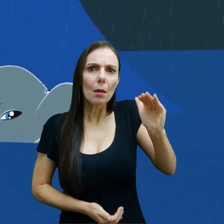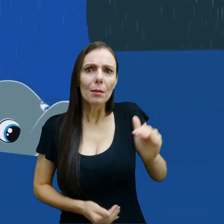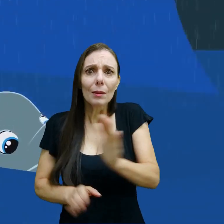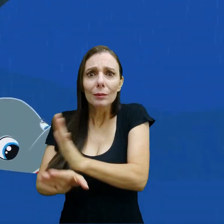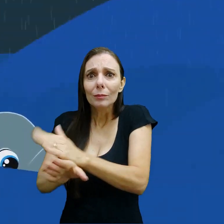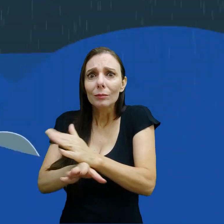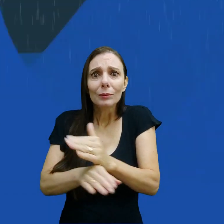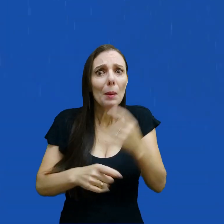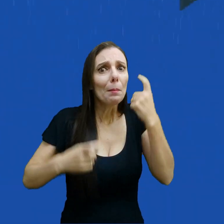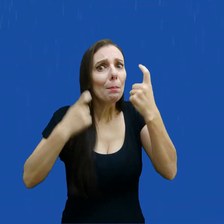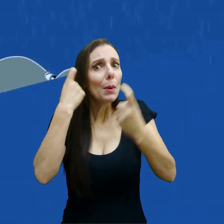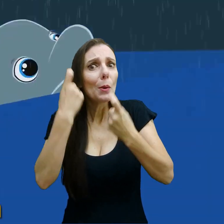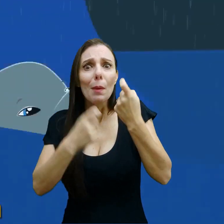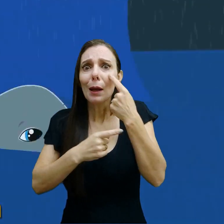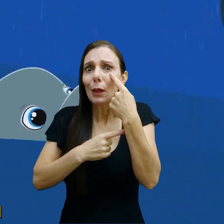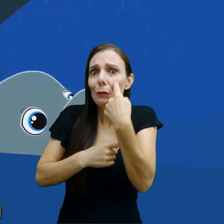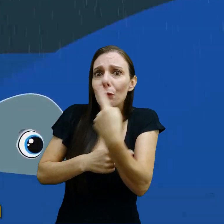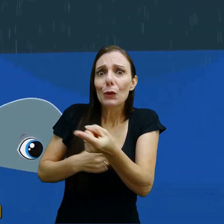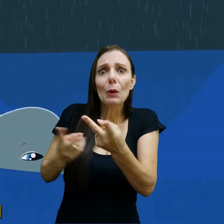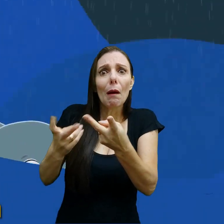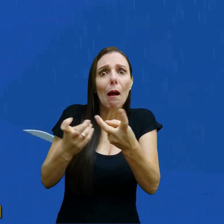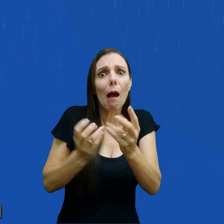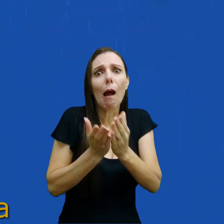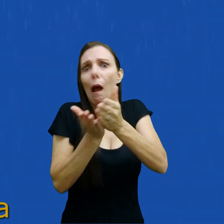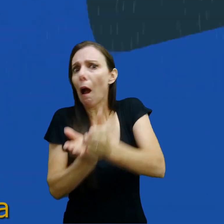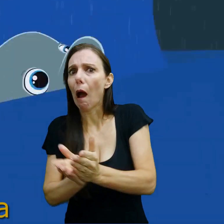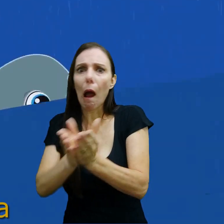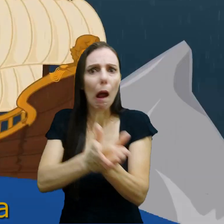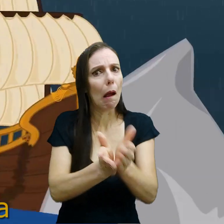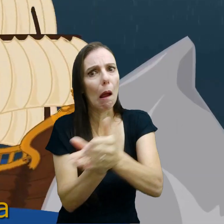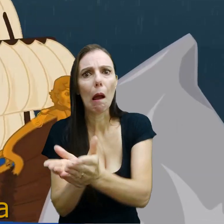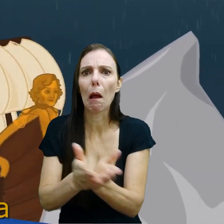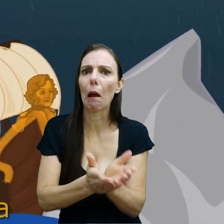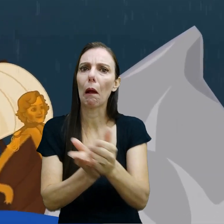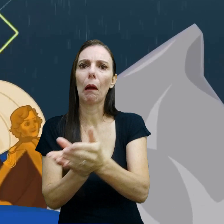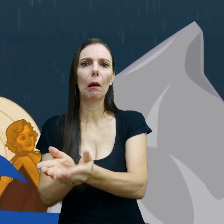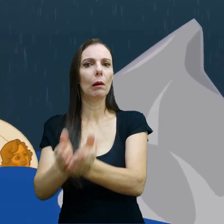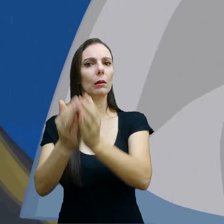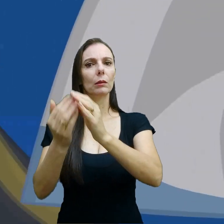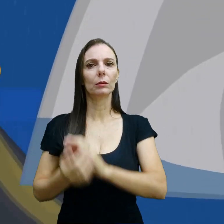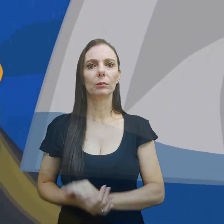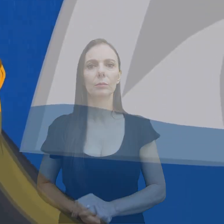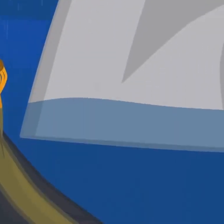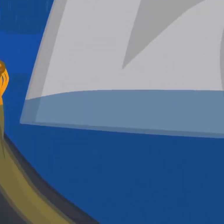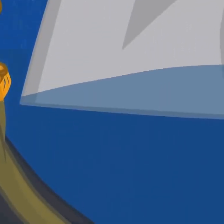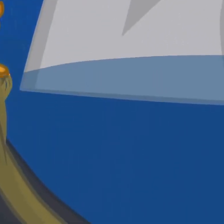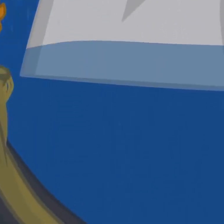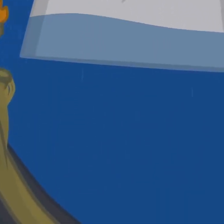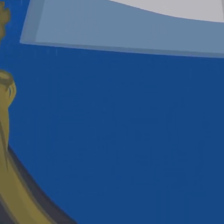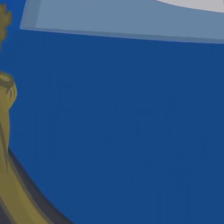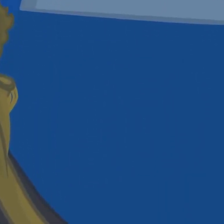rochas. A pequena sereia estava muito preocupada quando viu o navio à deriva na tempestade.